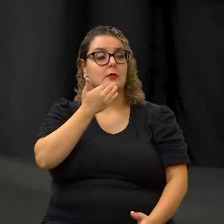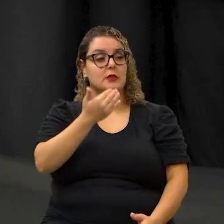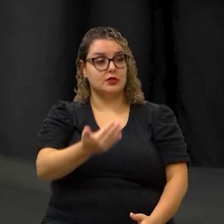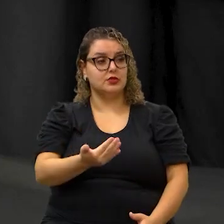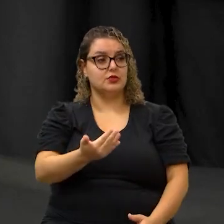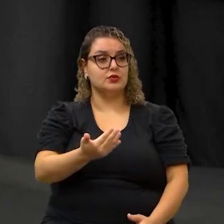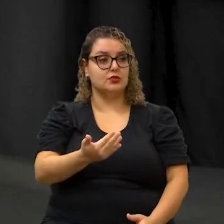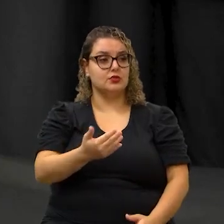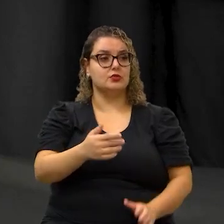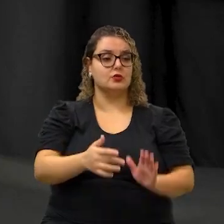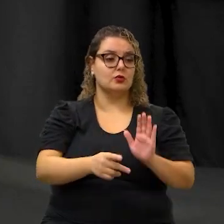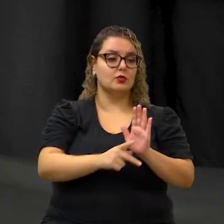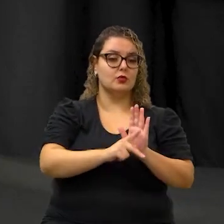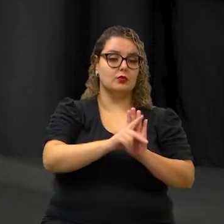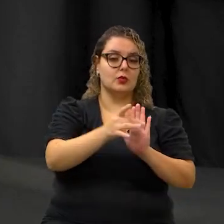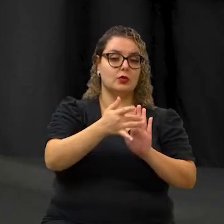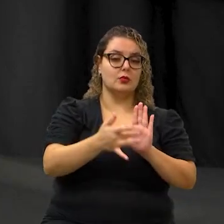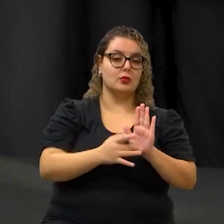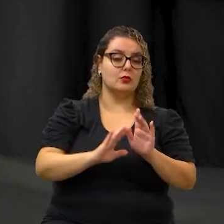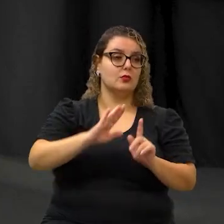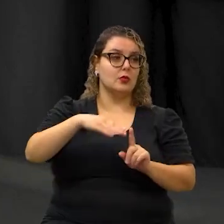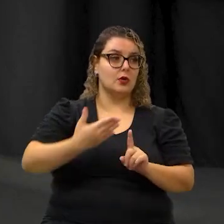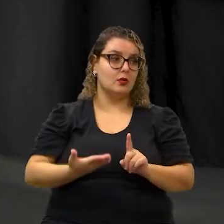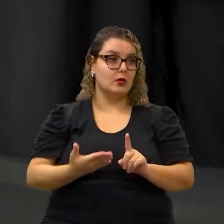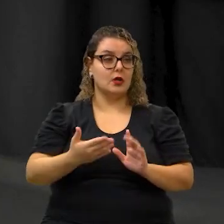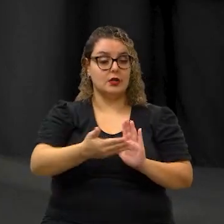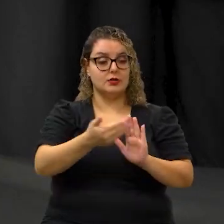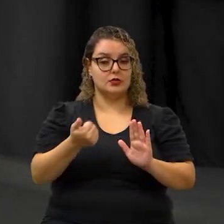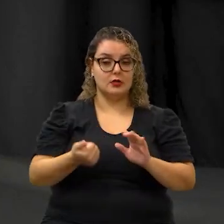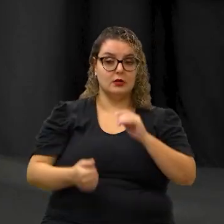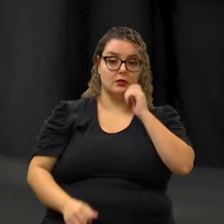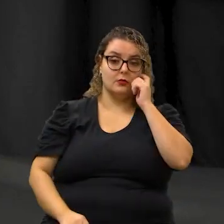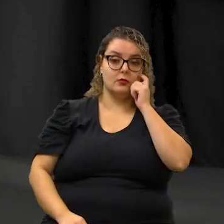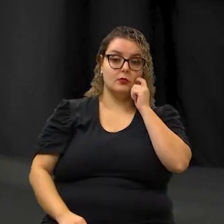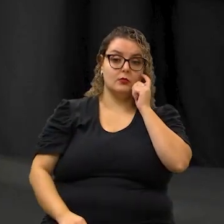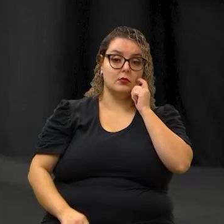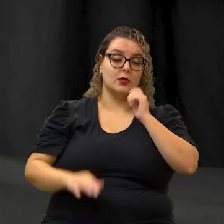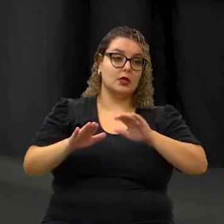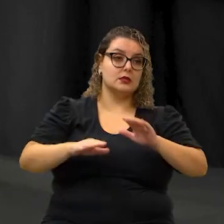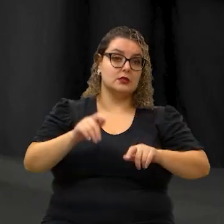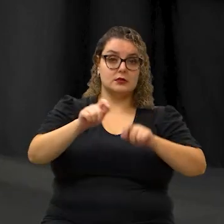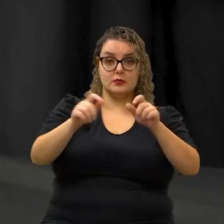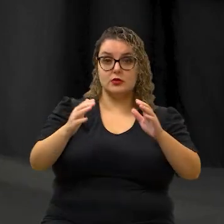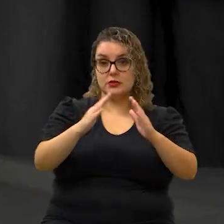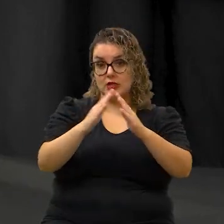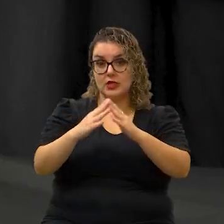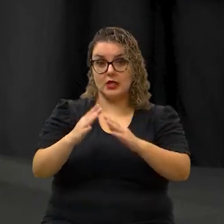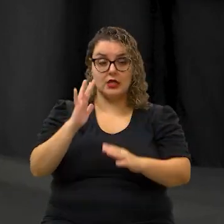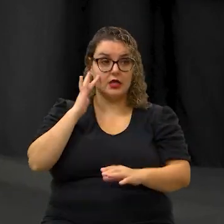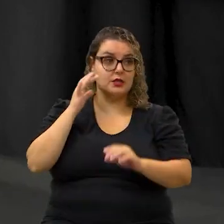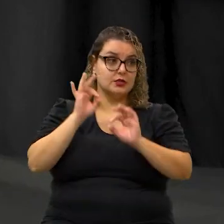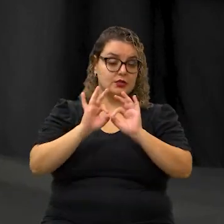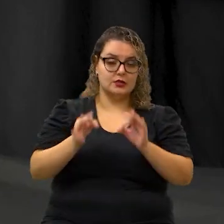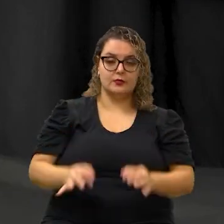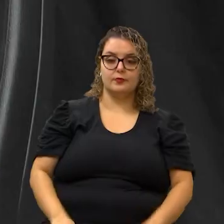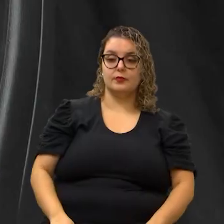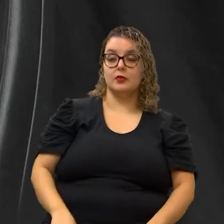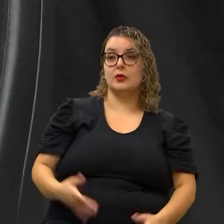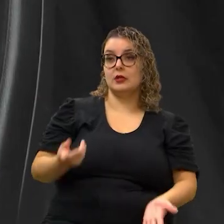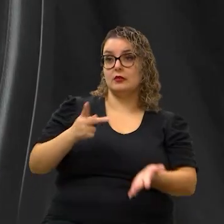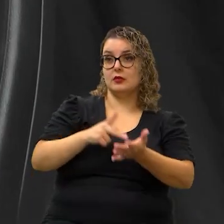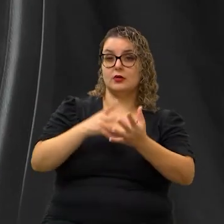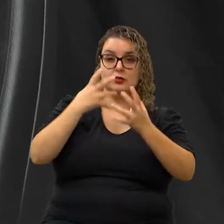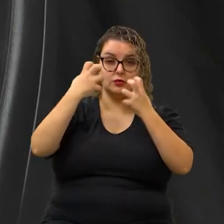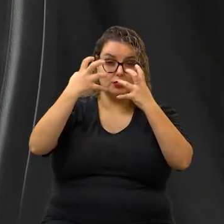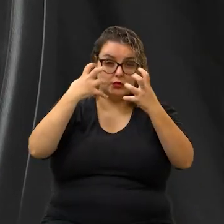ter naquele momento para pedir, por exemplo, a retirada de um projeto como uma honraria? Porque às vezes a pessoa que está em casa pensa que é muito simples. É que, na